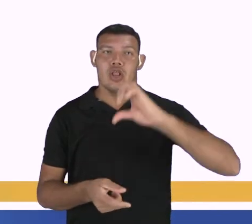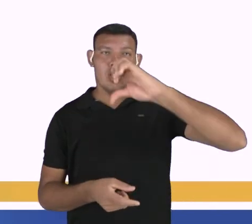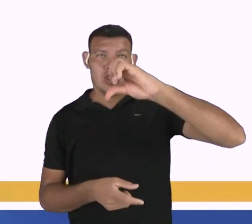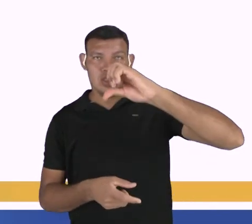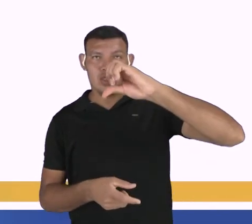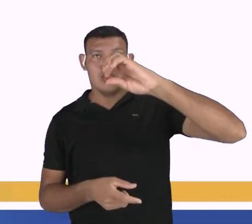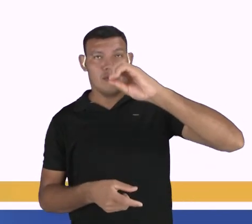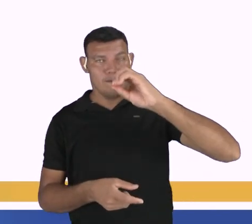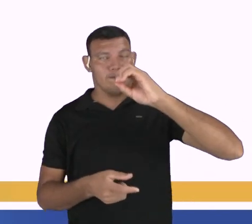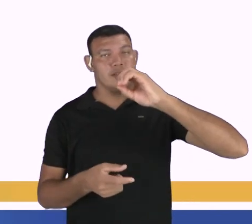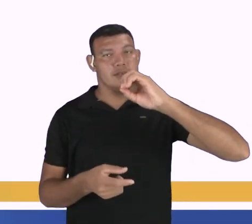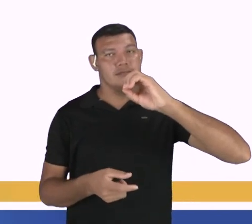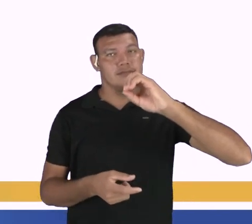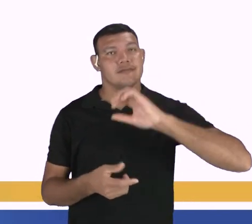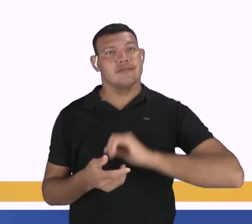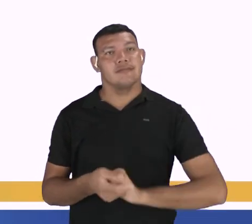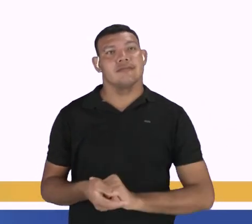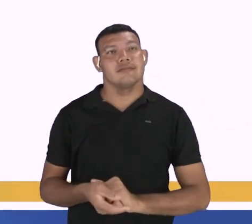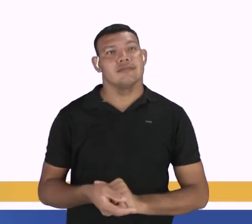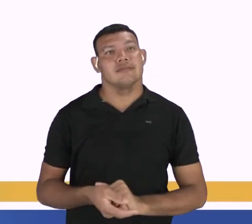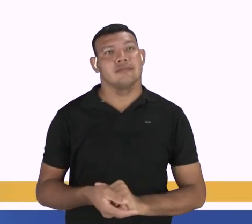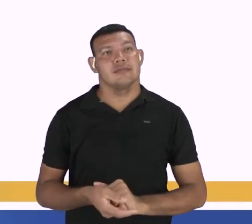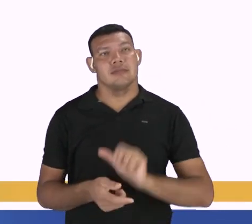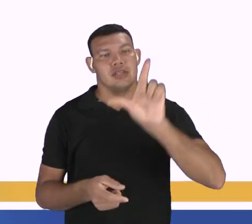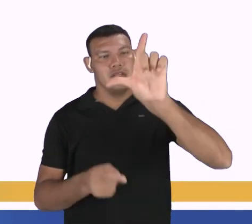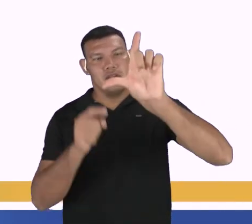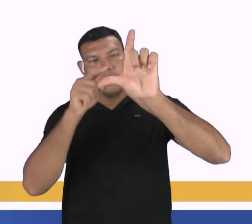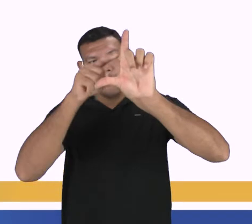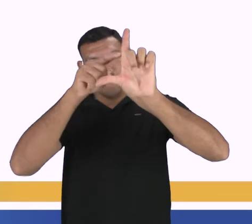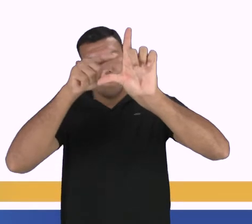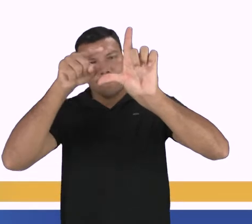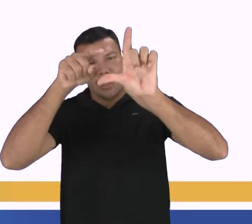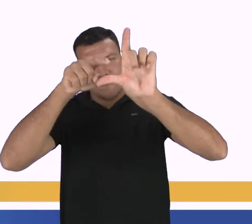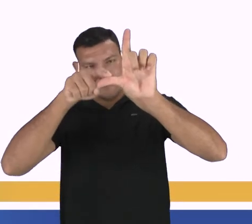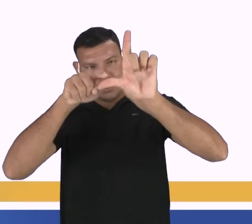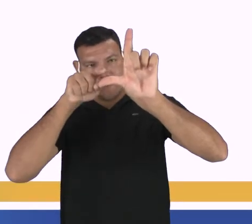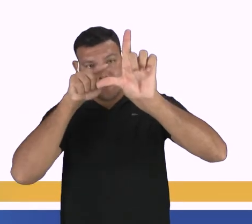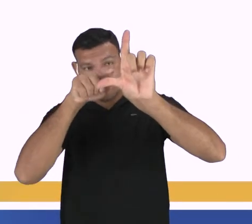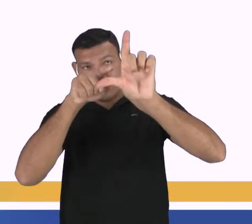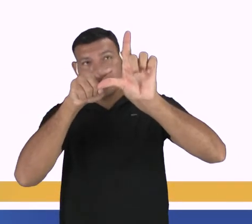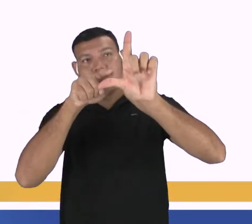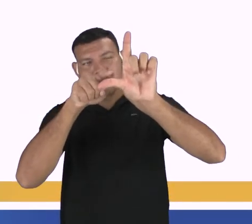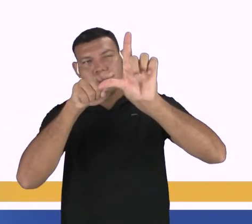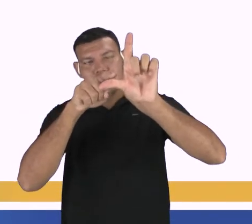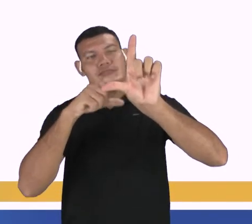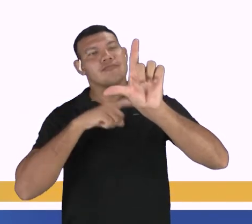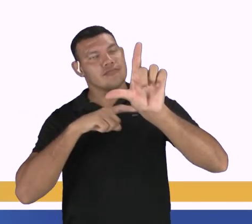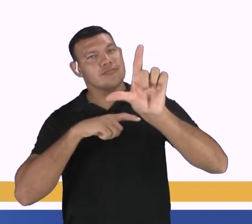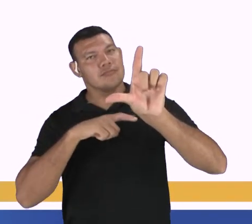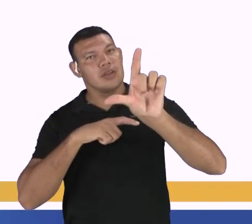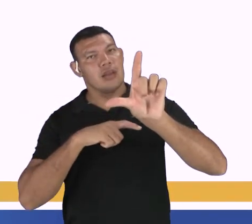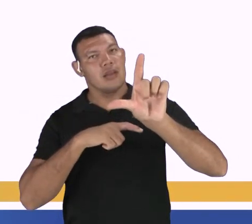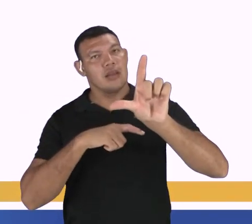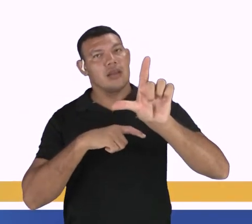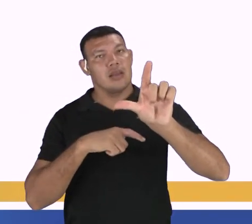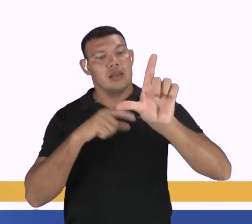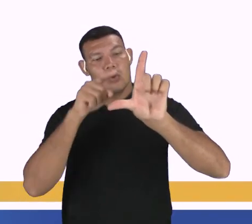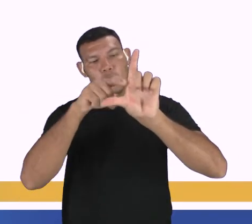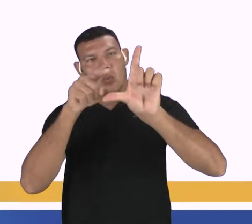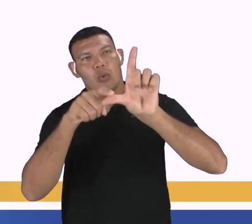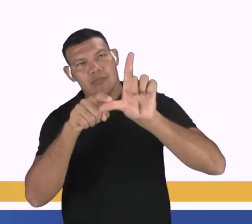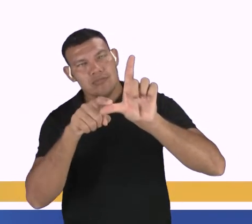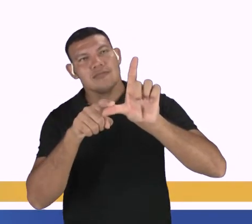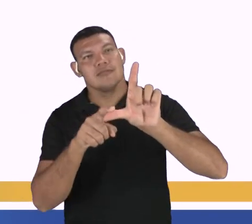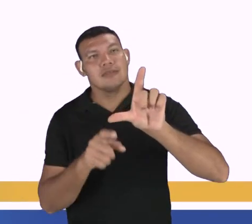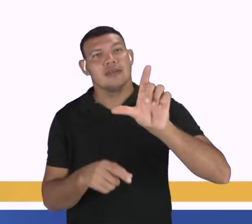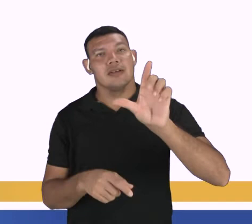vez que tiver esse quadradinho entre duas semi-retas, entre dois segmentos de reta, sempre vai ser um ângulo reto. Esse ângulo ele